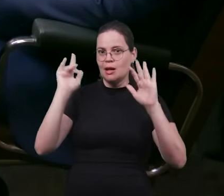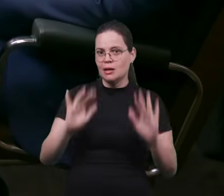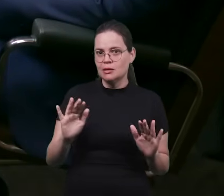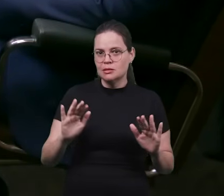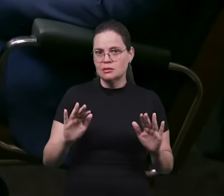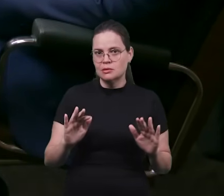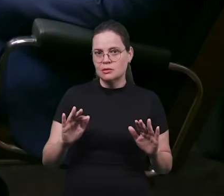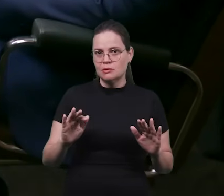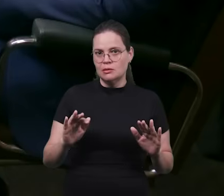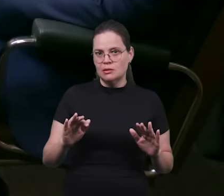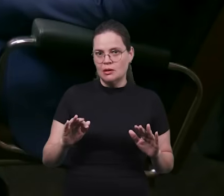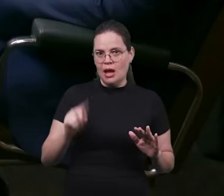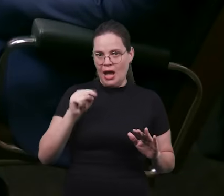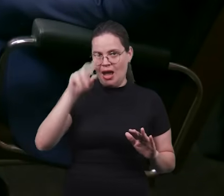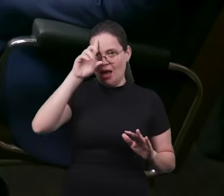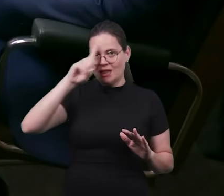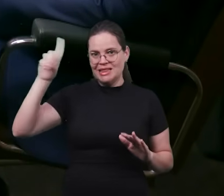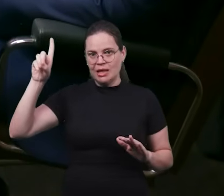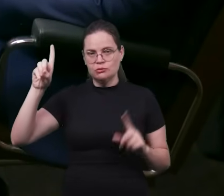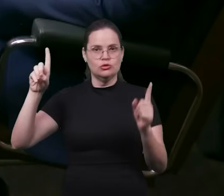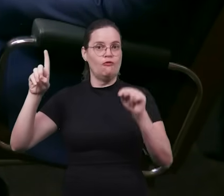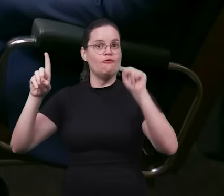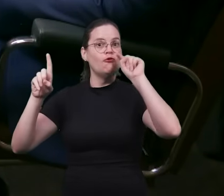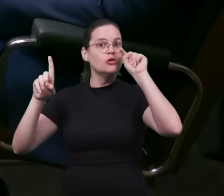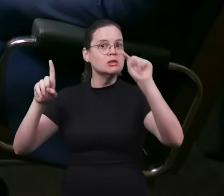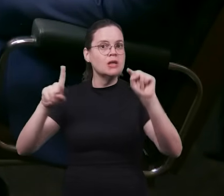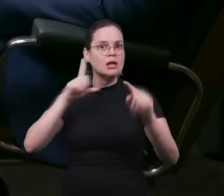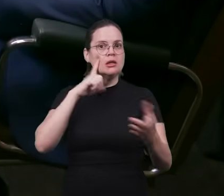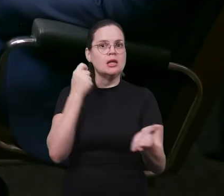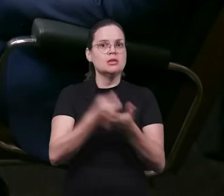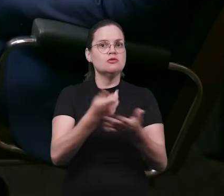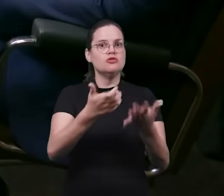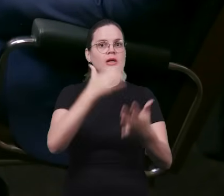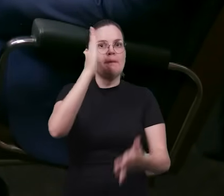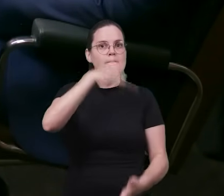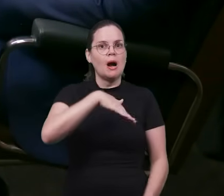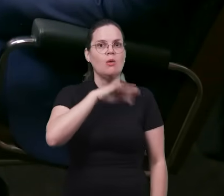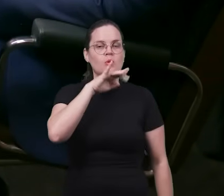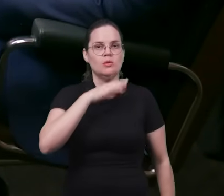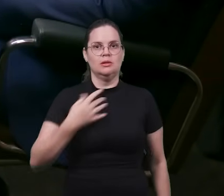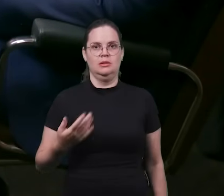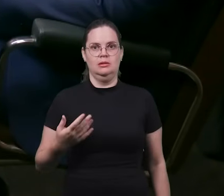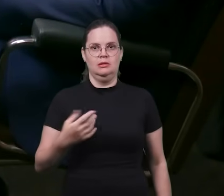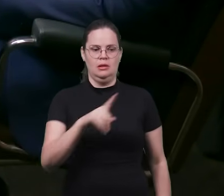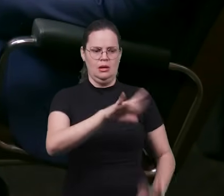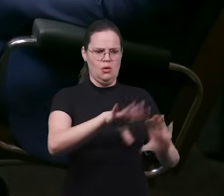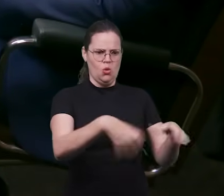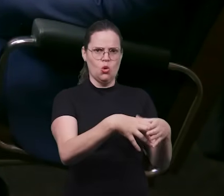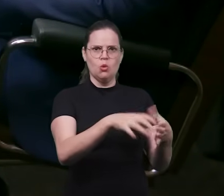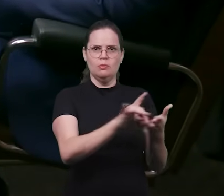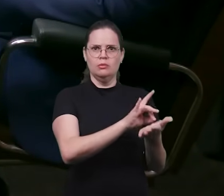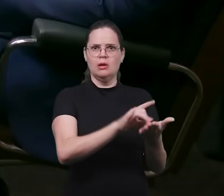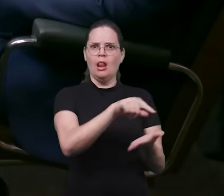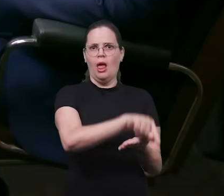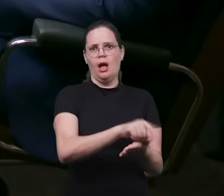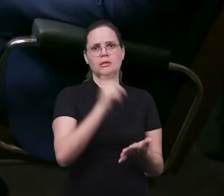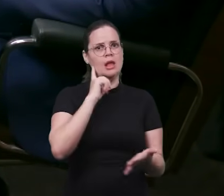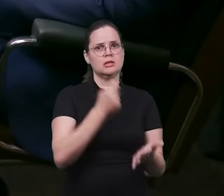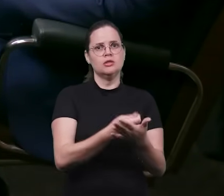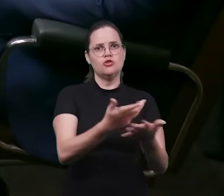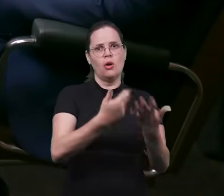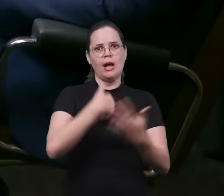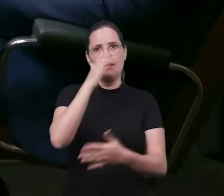Deus, é você que está escolhendo a maldição. A escolha é sua. Os midianitas escolheram a maldição. E a maldição veio sobre eles. Veio um